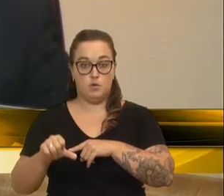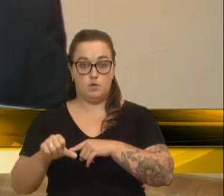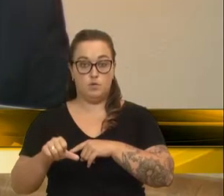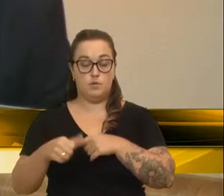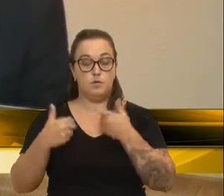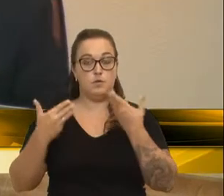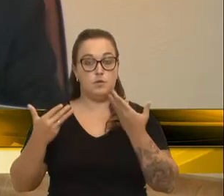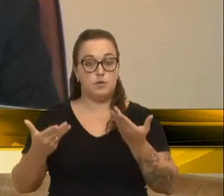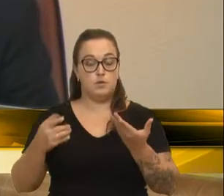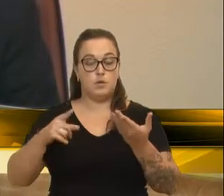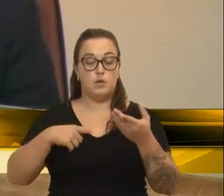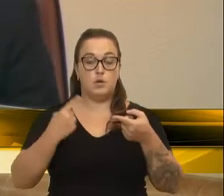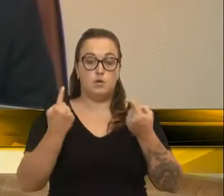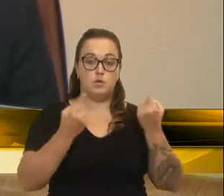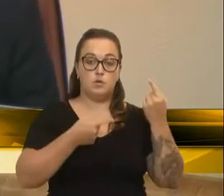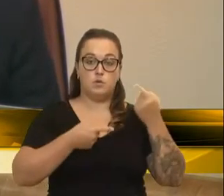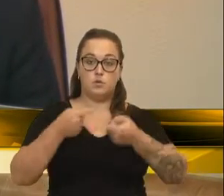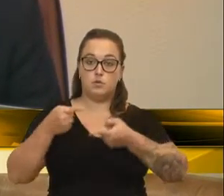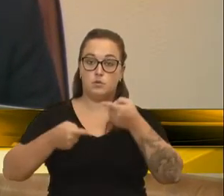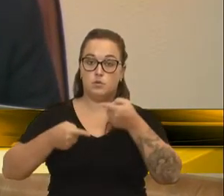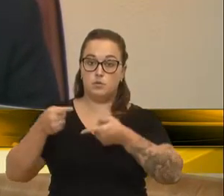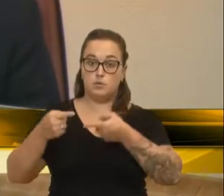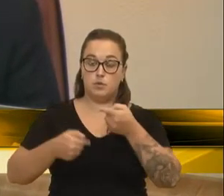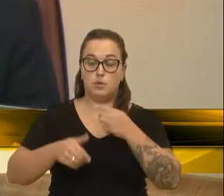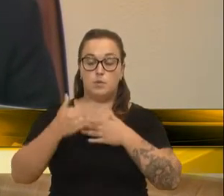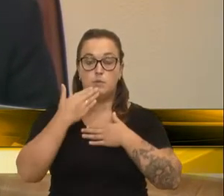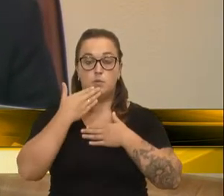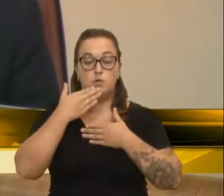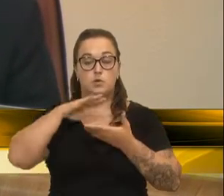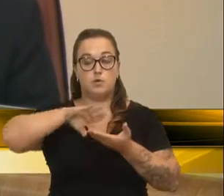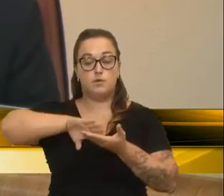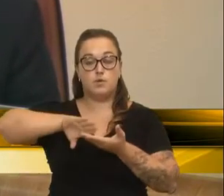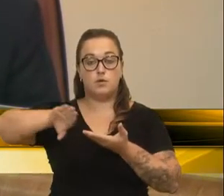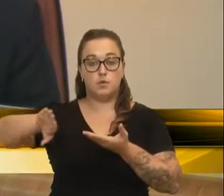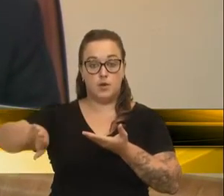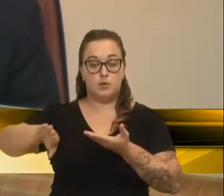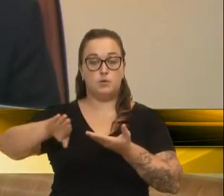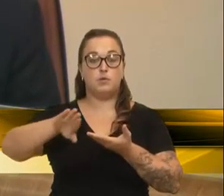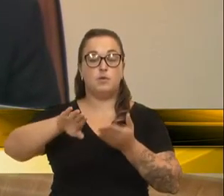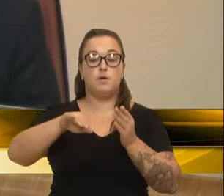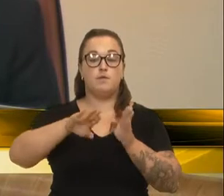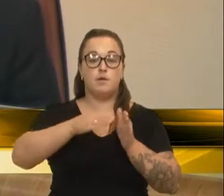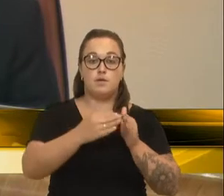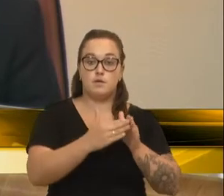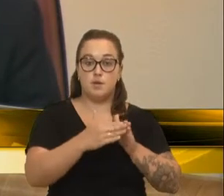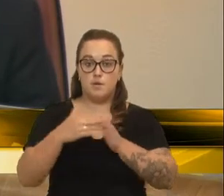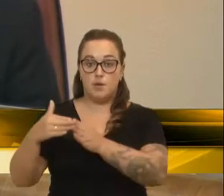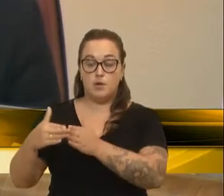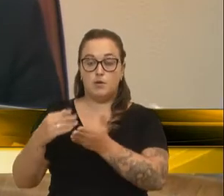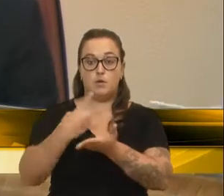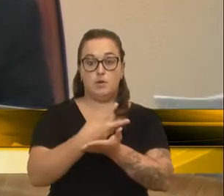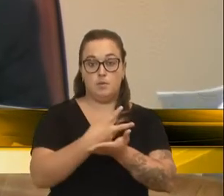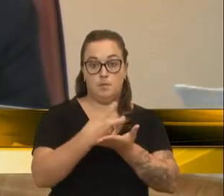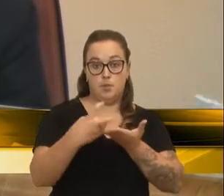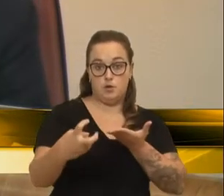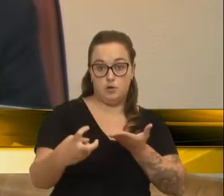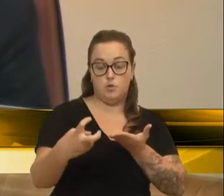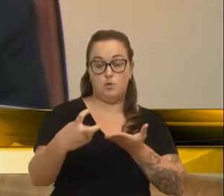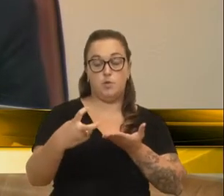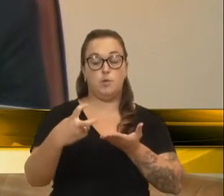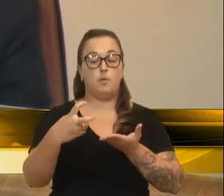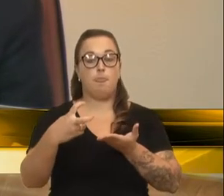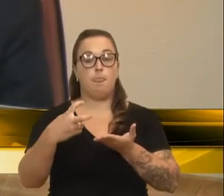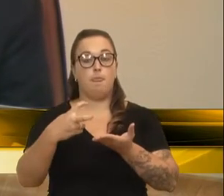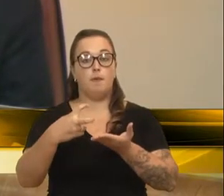Segundo aditamento à denúncia de fatos e ao pedido de afastamento do prefeito, abre parênteses, impeachment, fecha parênteses, a Câmara Municipal de Vereadores de